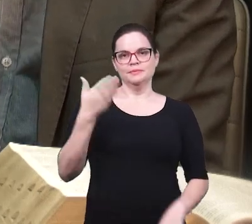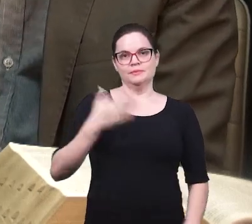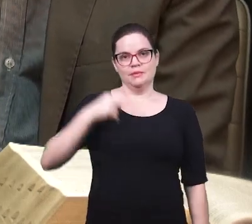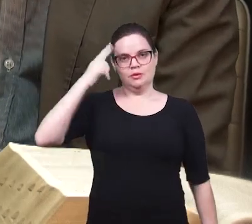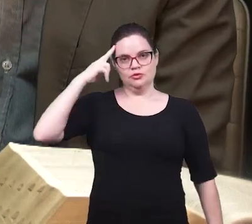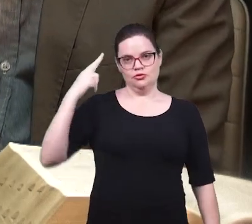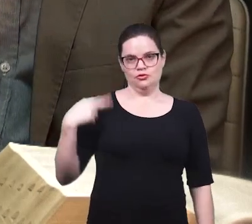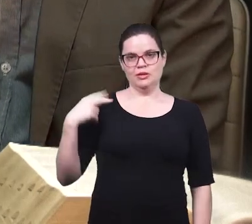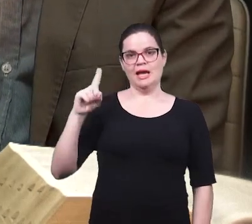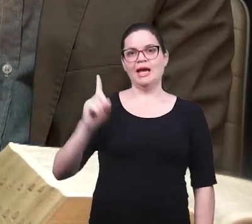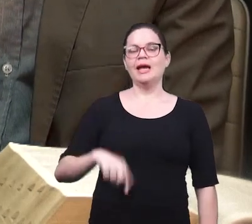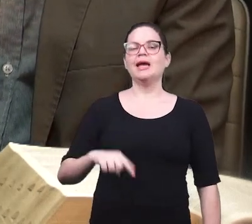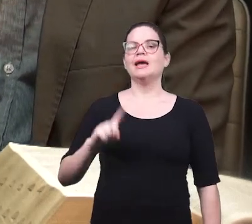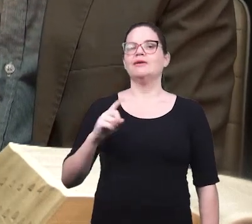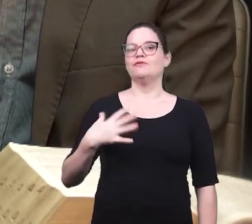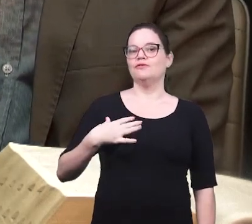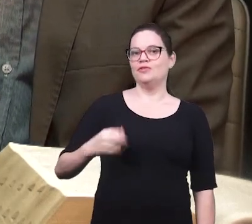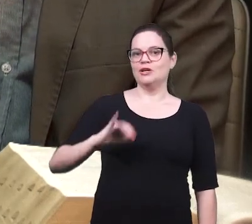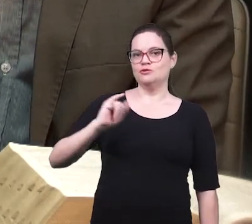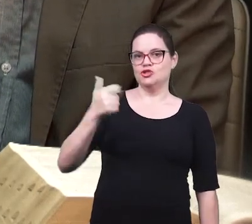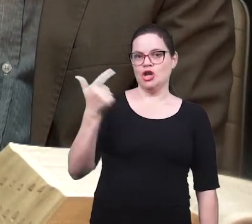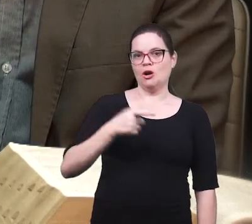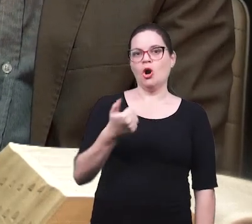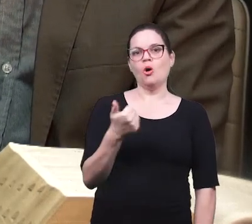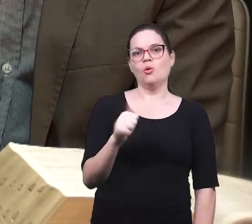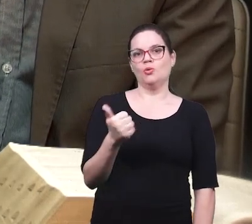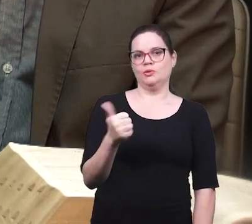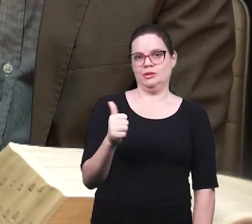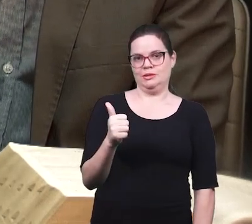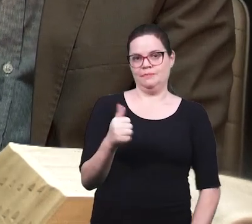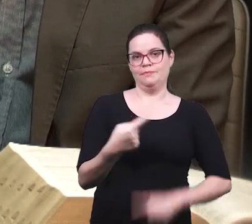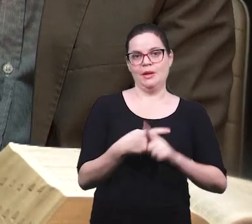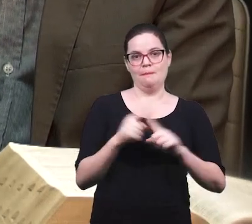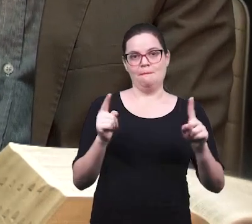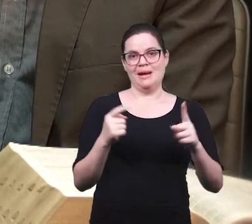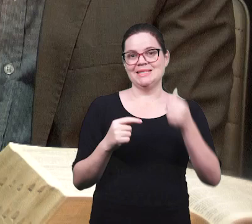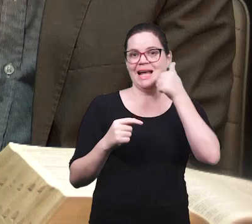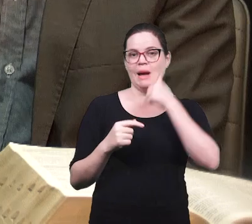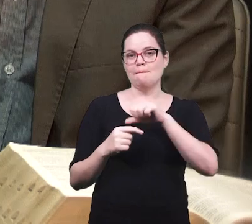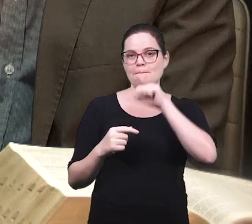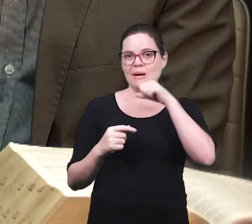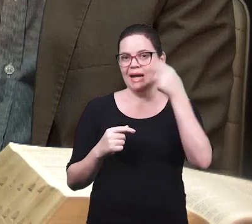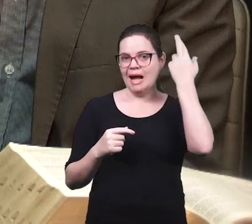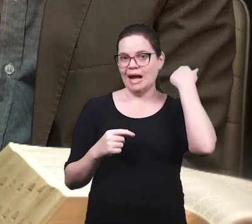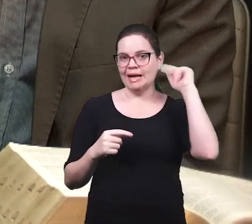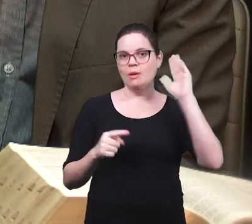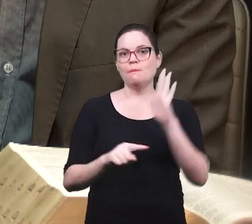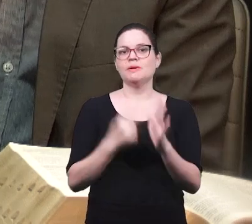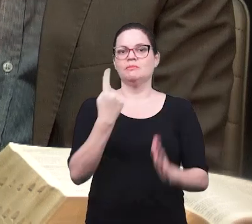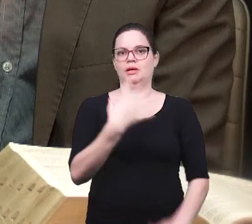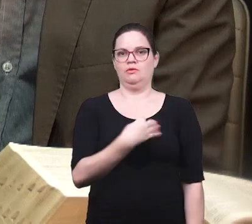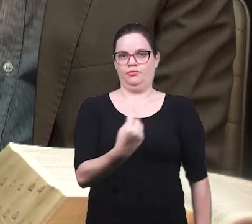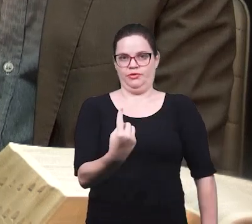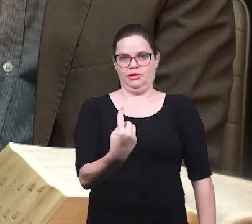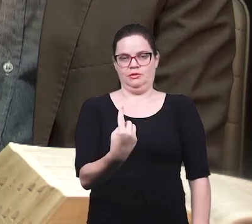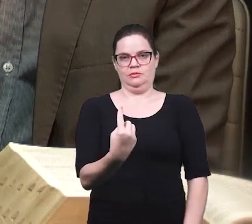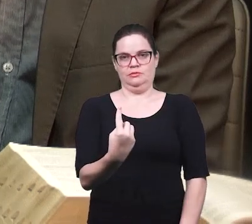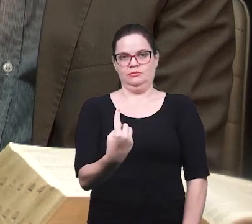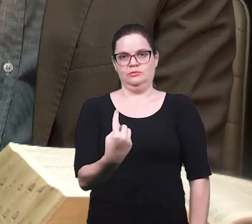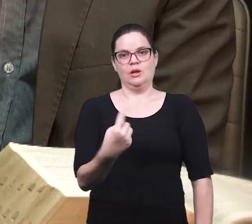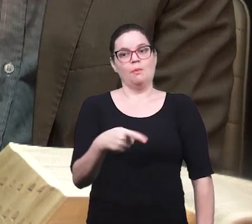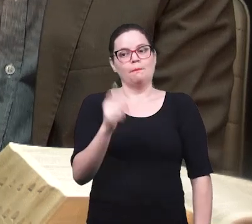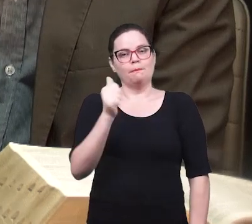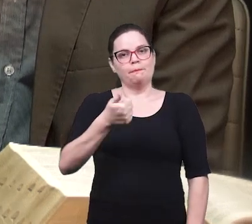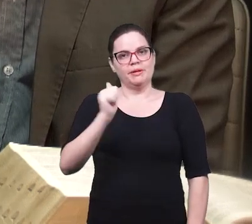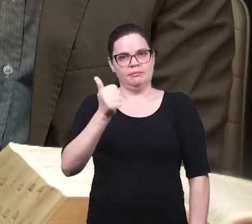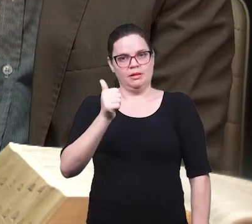Interessante que José ele era o 11º filho de Jacó e o primeiro filho de Raquel. E a história de